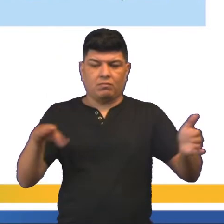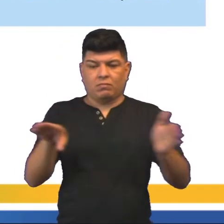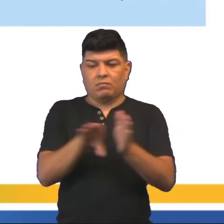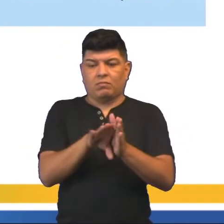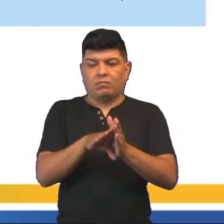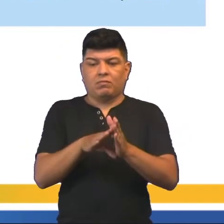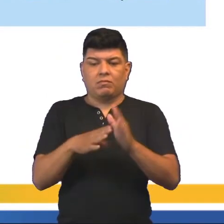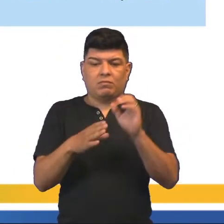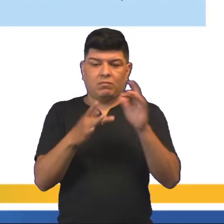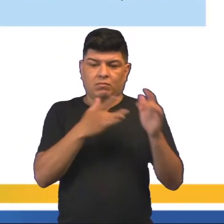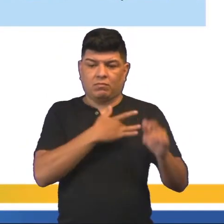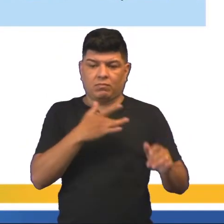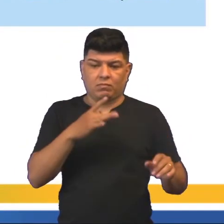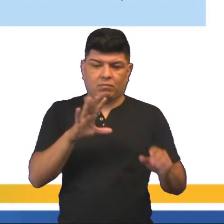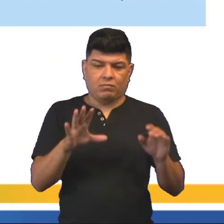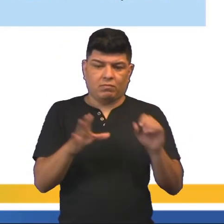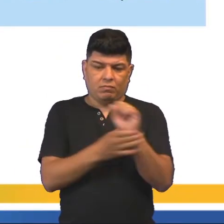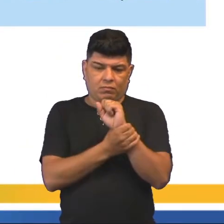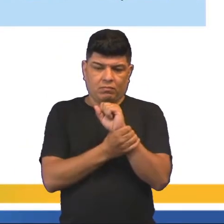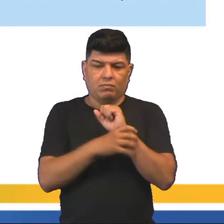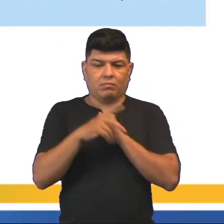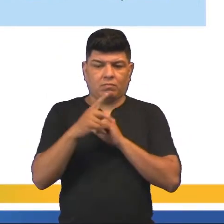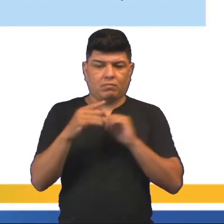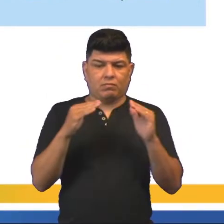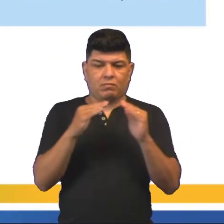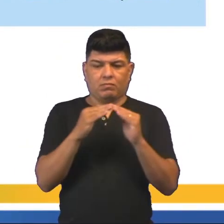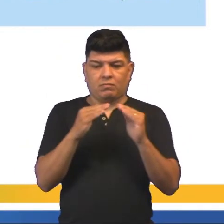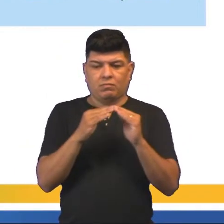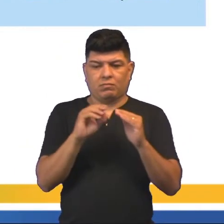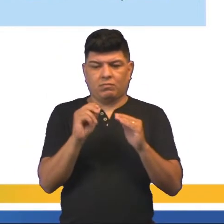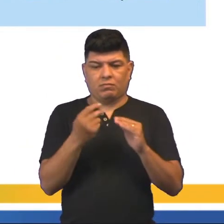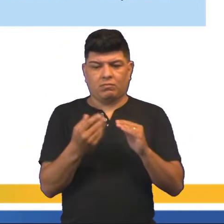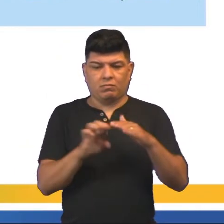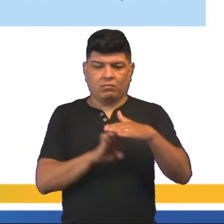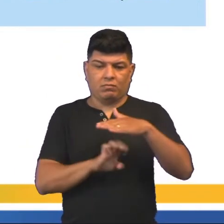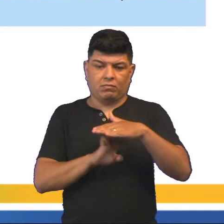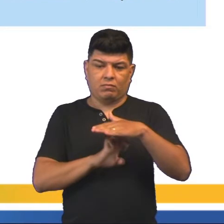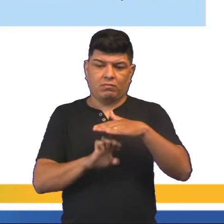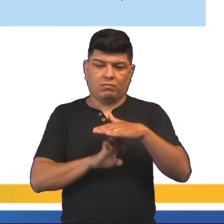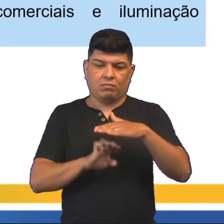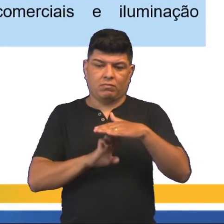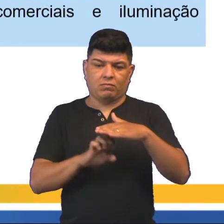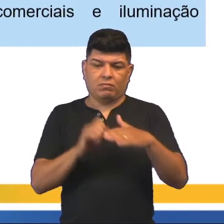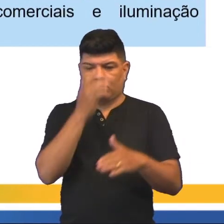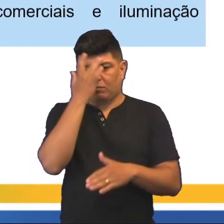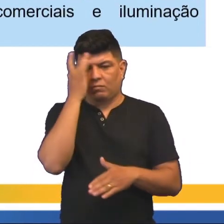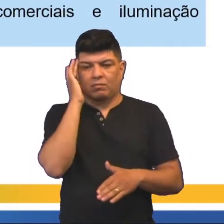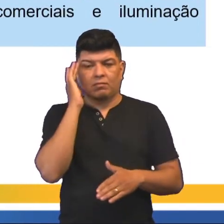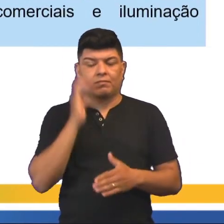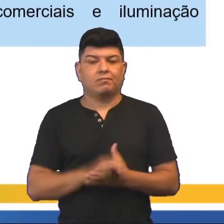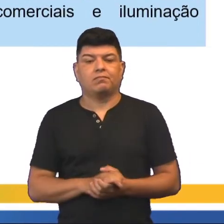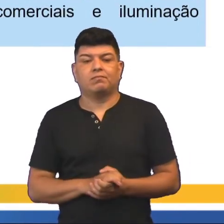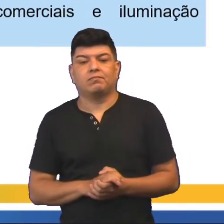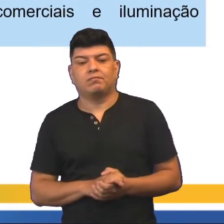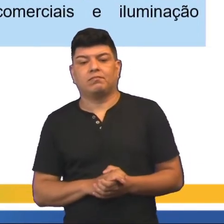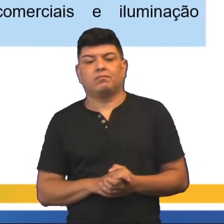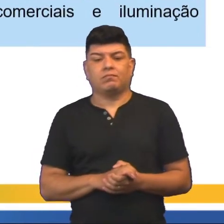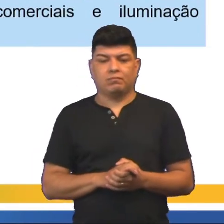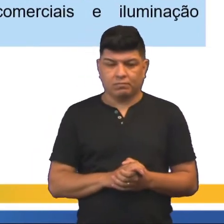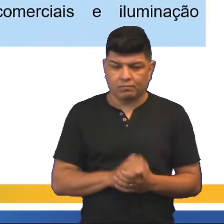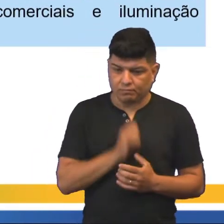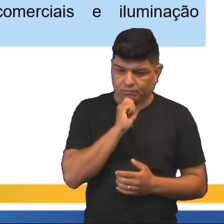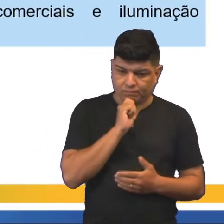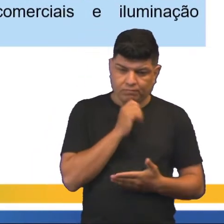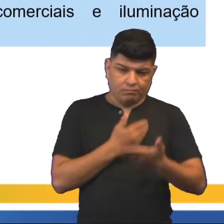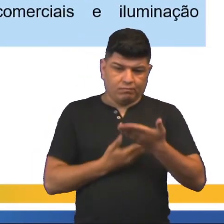bem viável, bem segura para o seu domicílio ou para as empresas dos consumidores. Ainda sobre